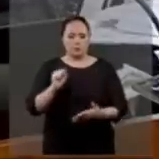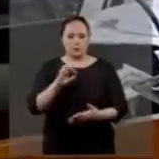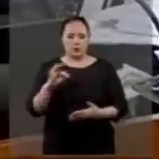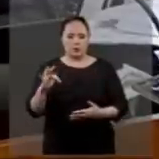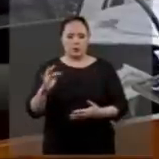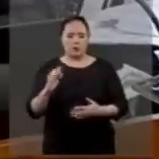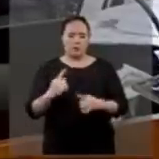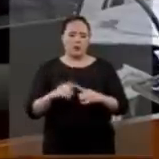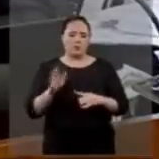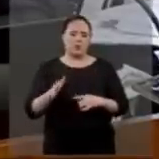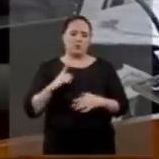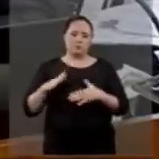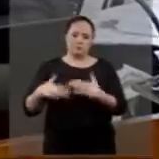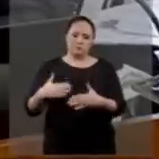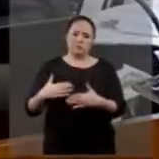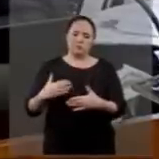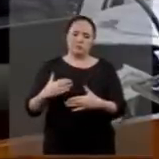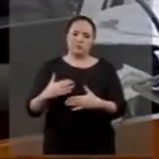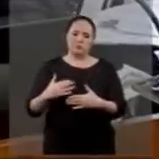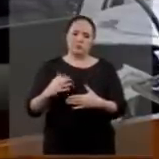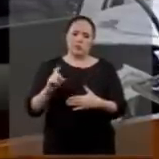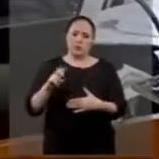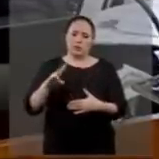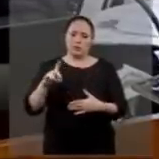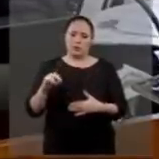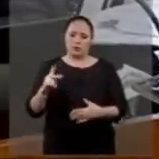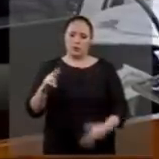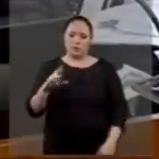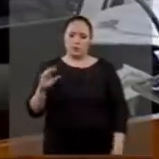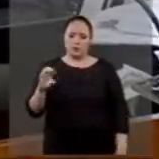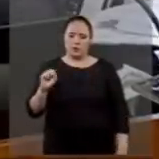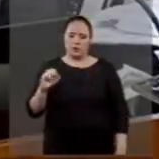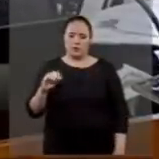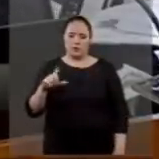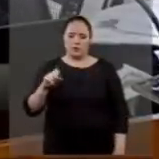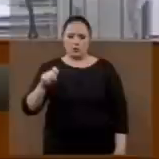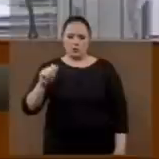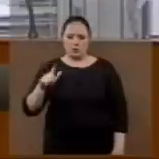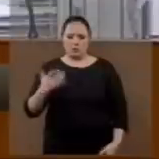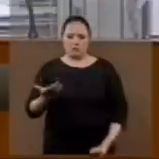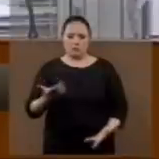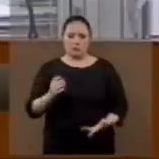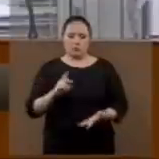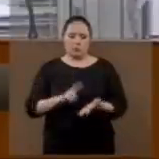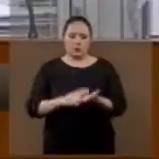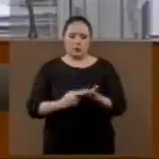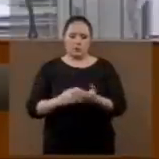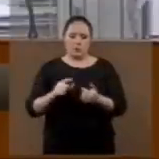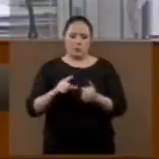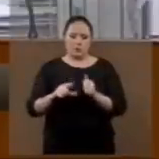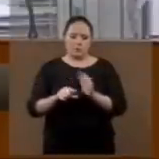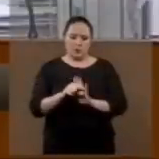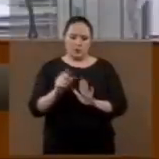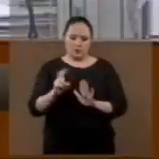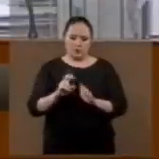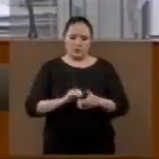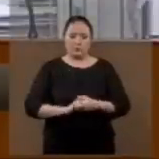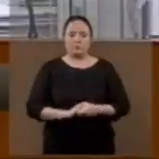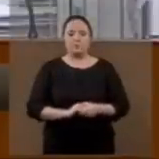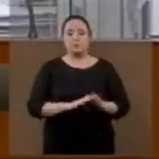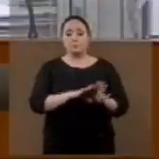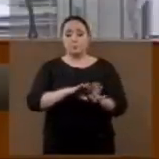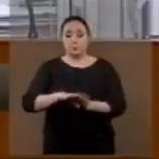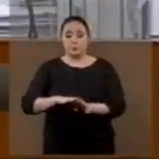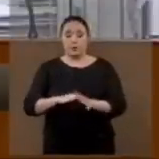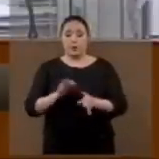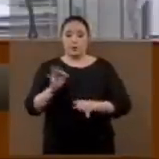deu o devido processo legal, desde que se interprete que o parágrafo 5º tem efeito suspensivo. Só isso. Então, Vossa Excelência diverge